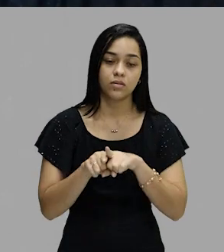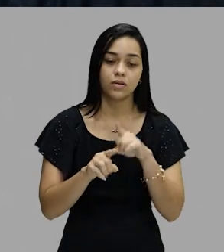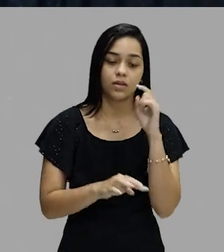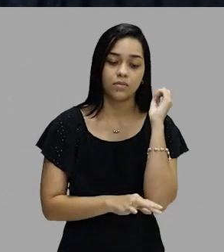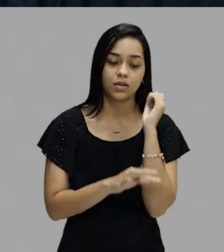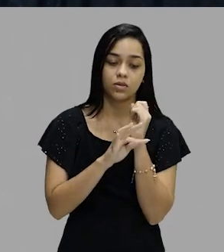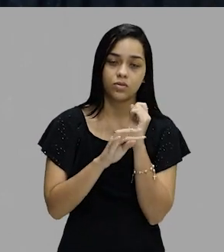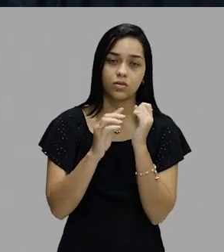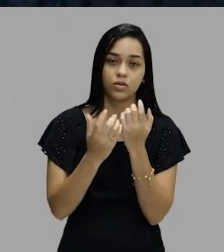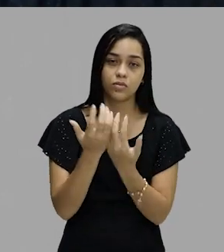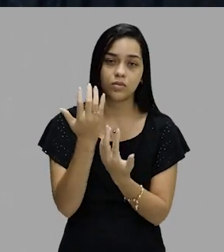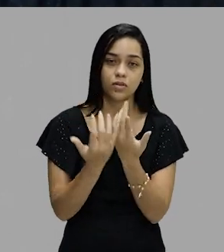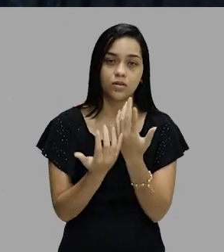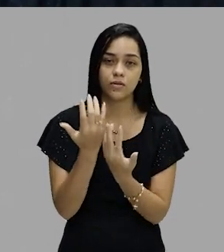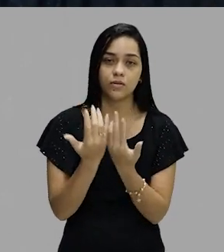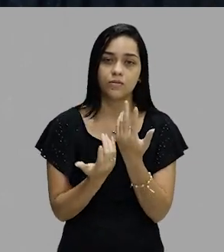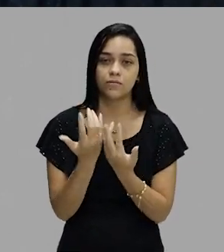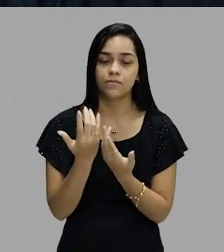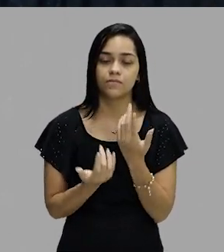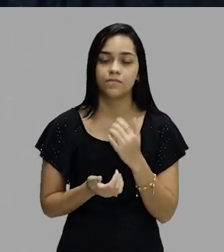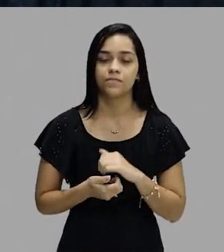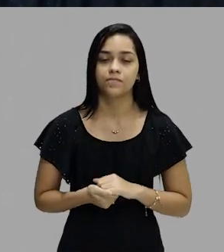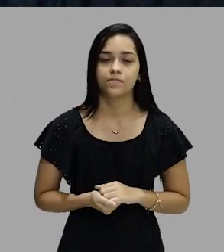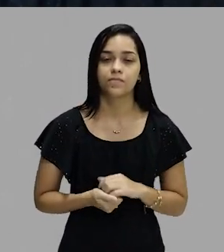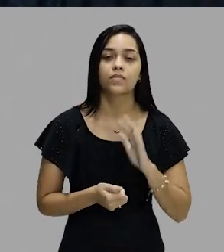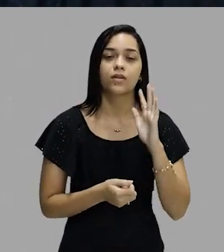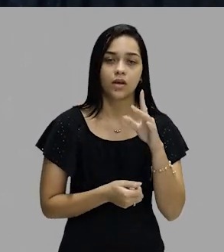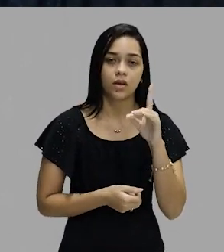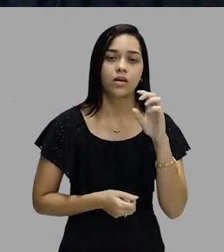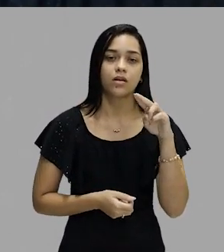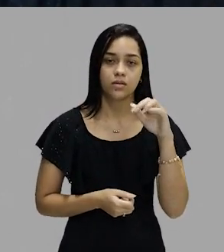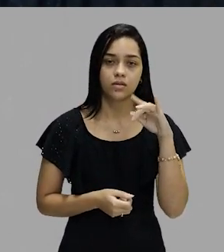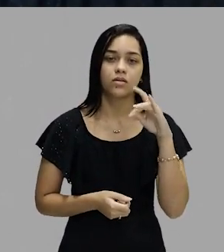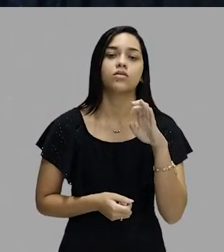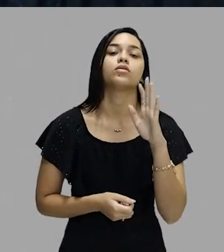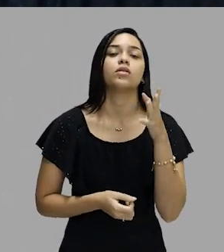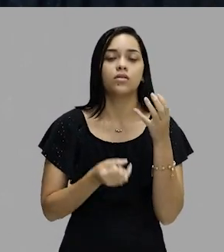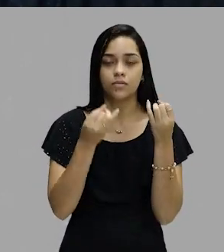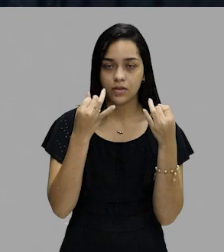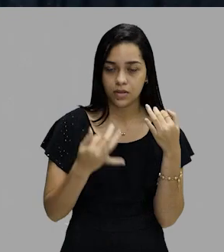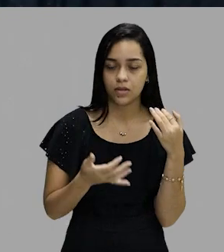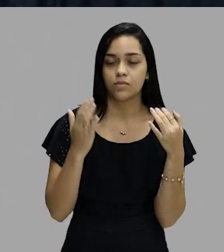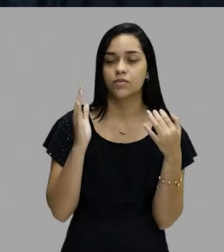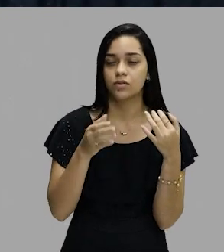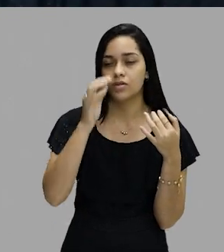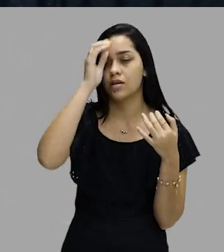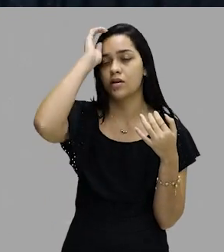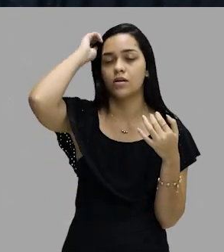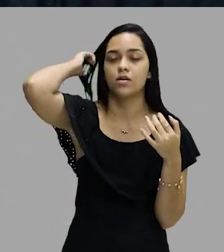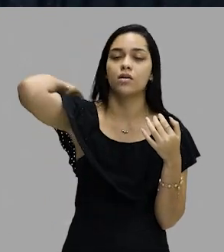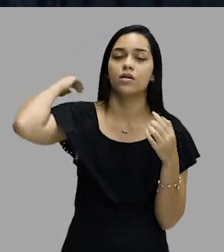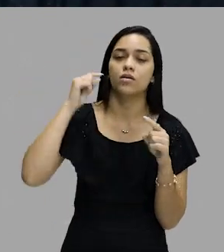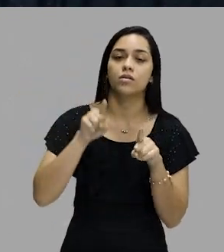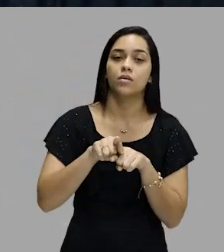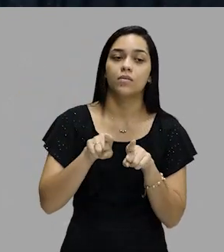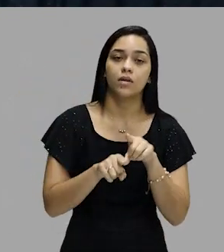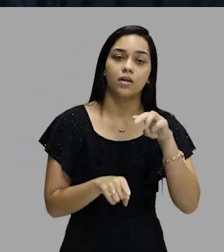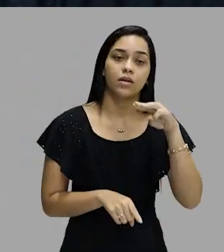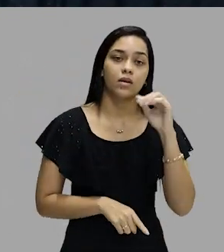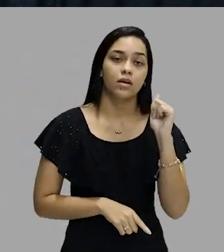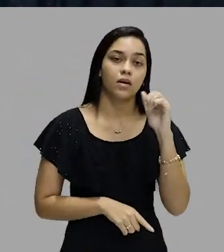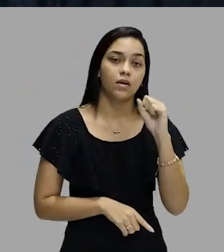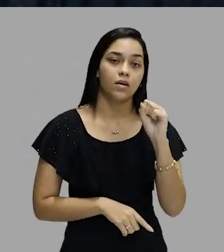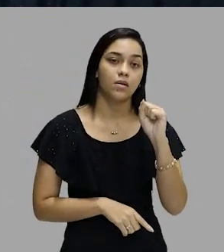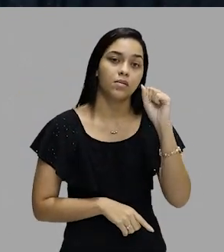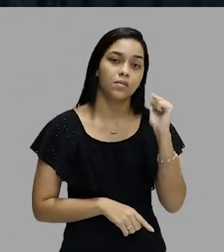ebulição. Ok? Muito simples. A densidade já discutimos, né? A densidade é a massa sobre o